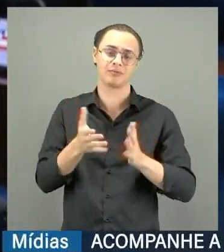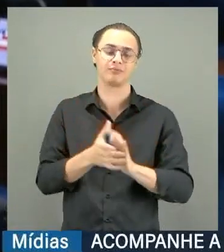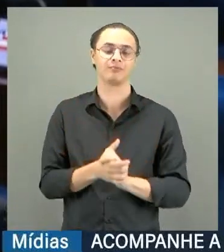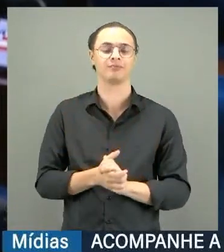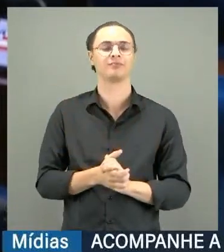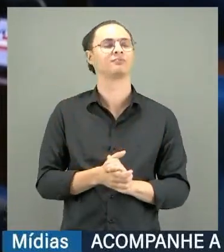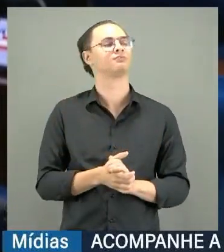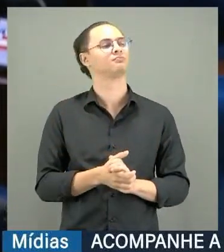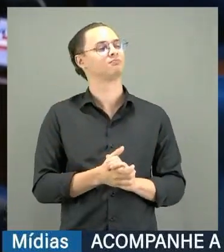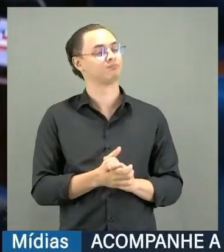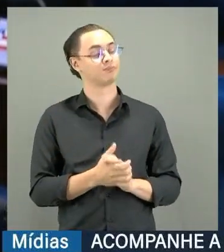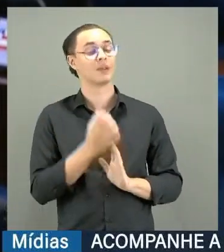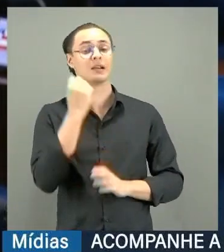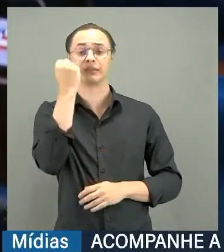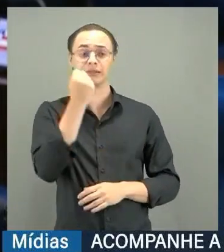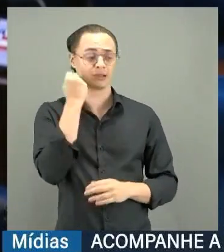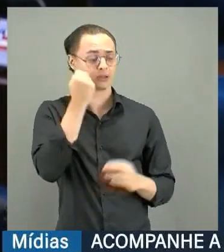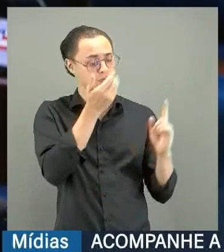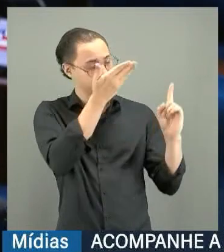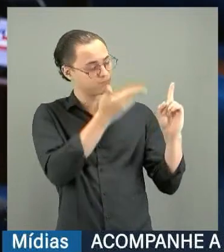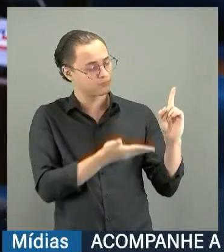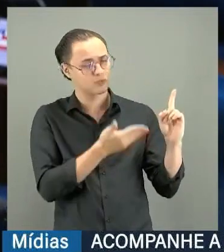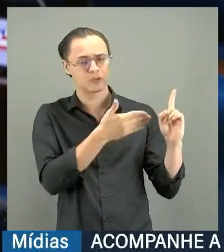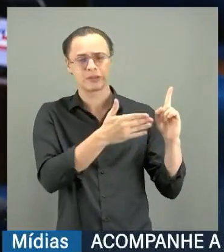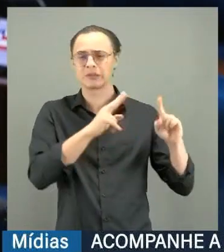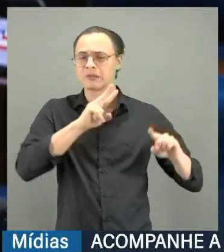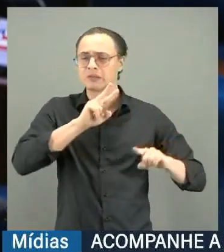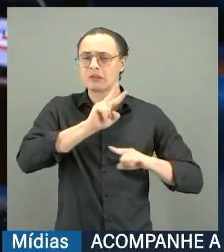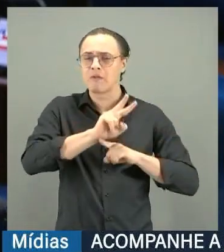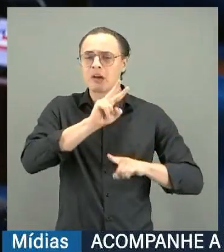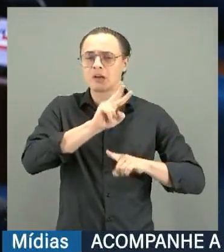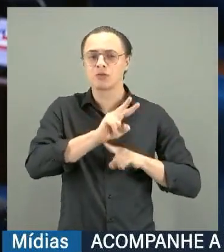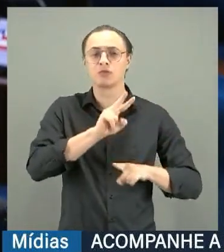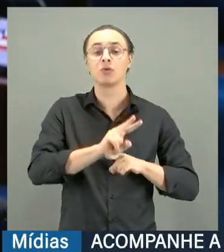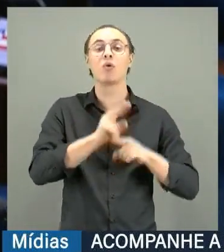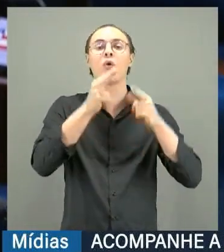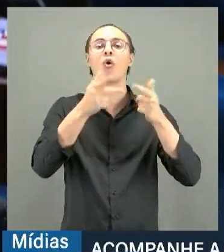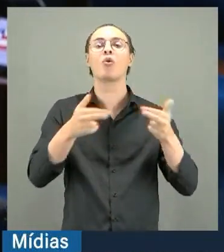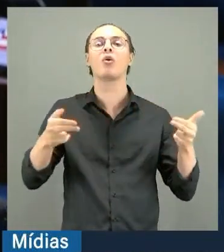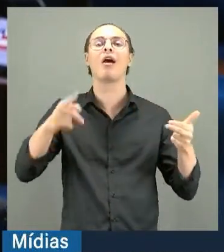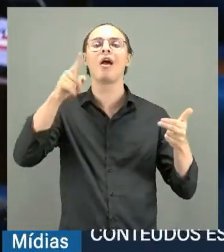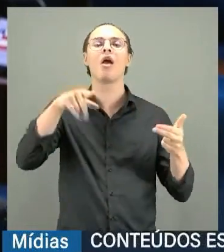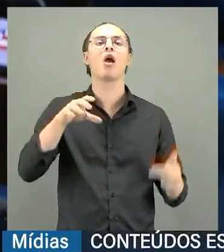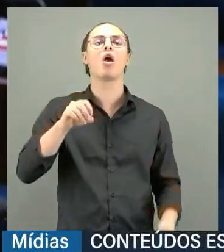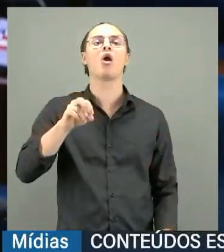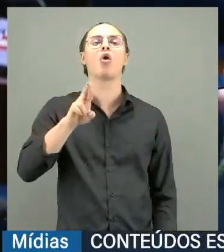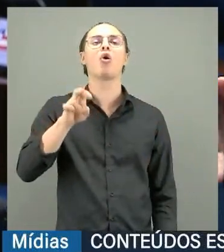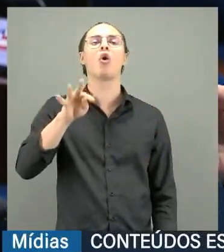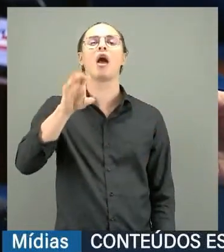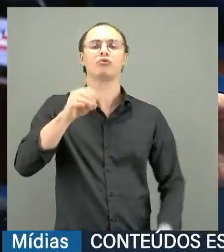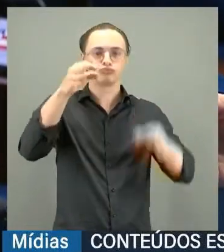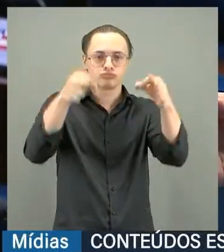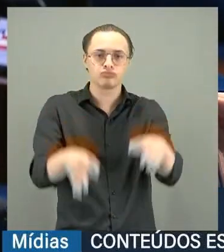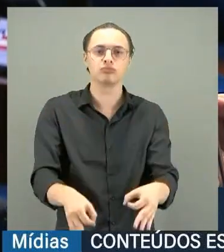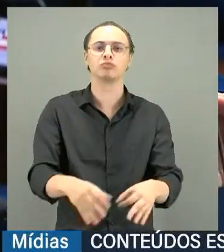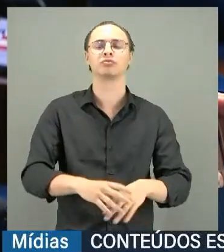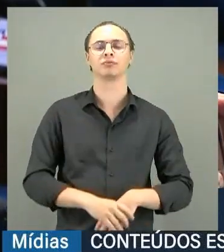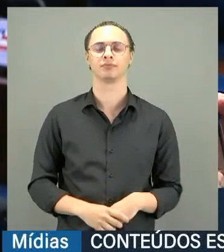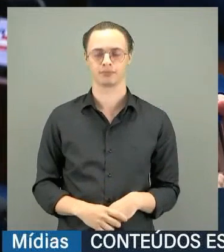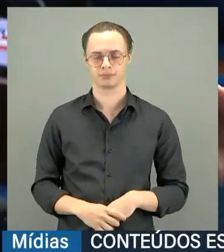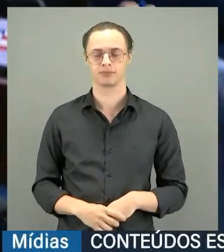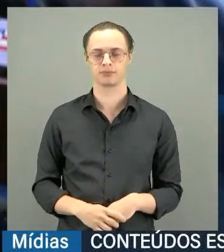senador Magno Malta o senhor tem sido um defensor do que é correto as pessoas que erraram